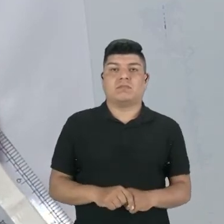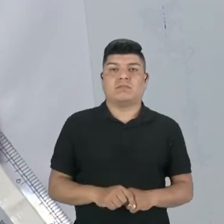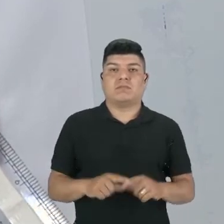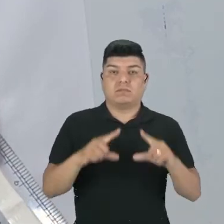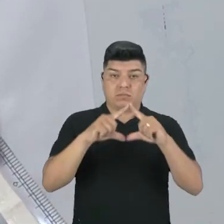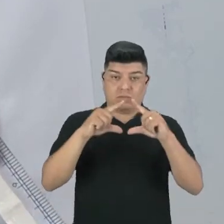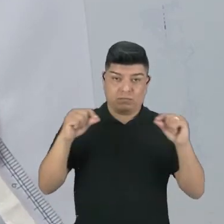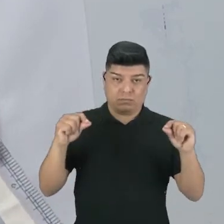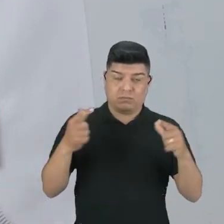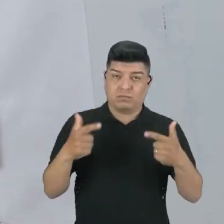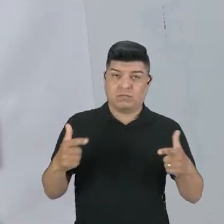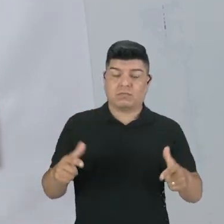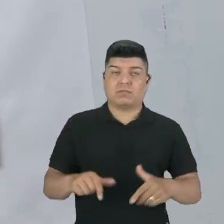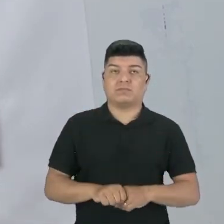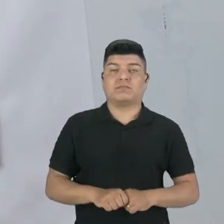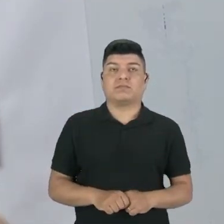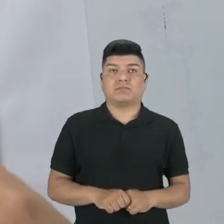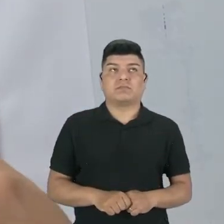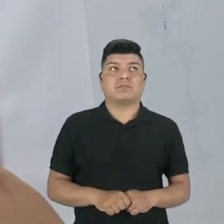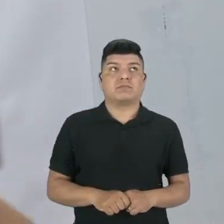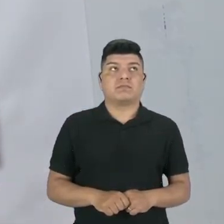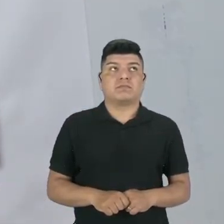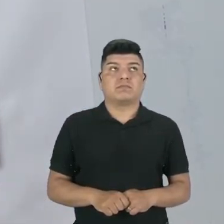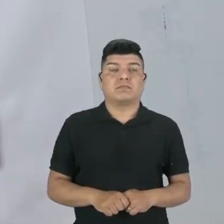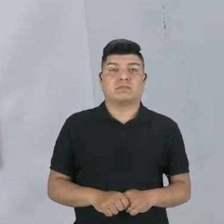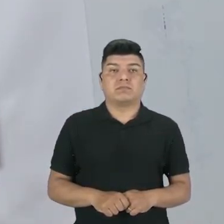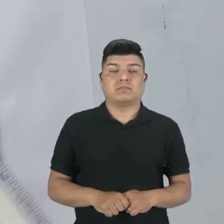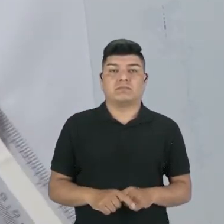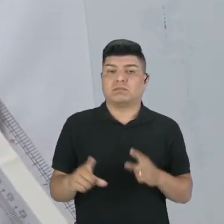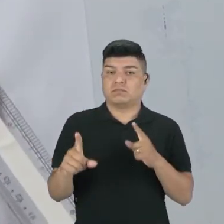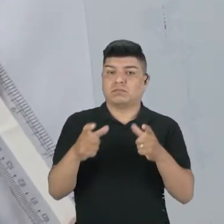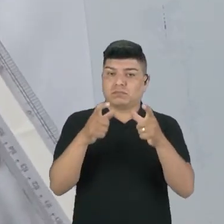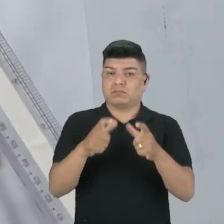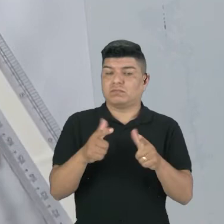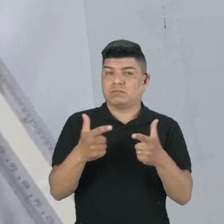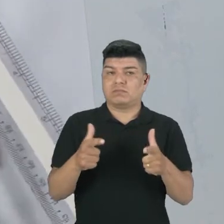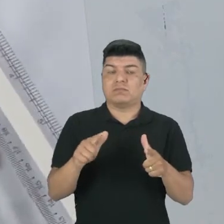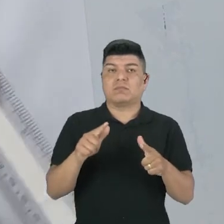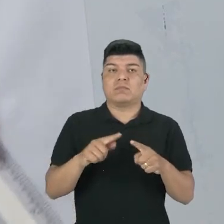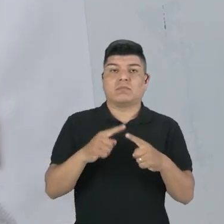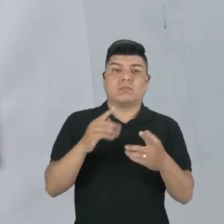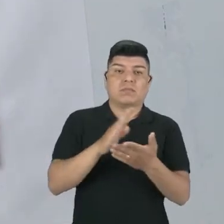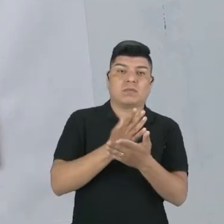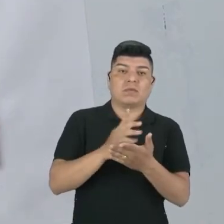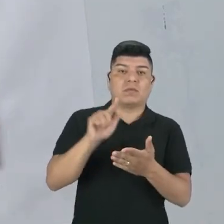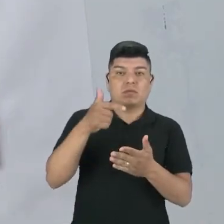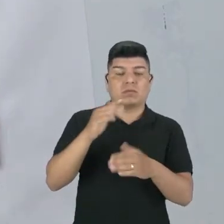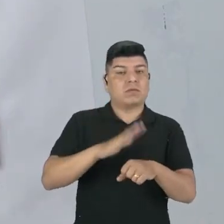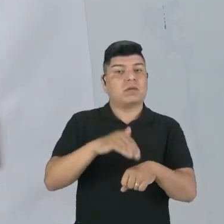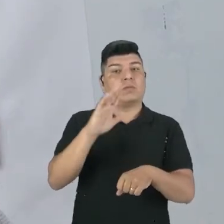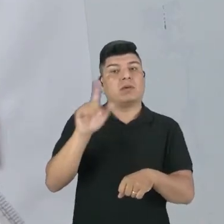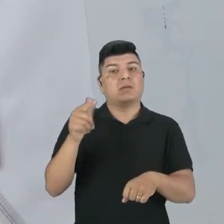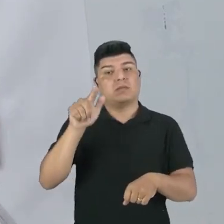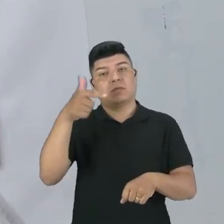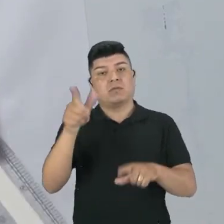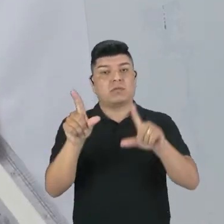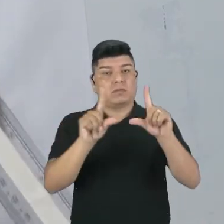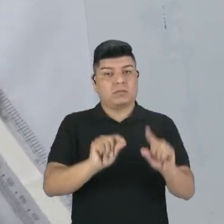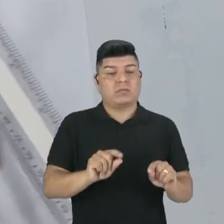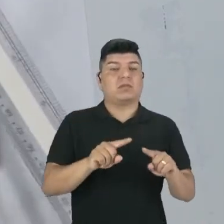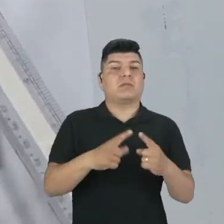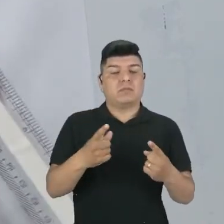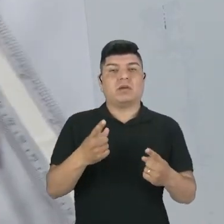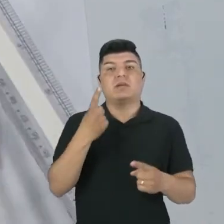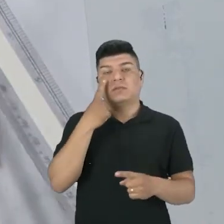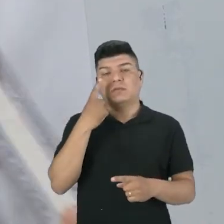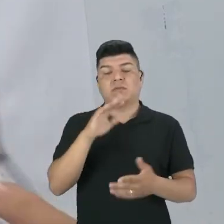você vê, ok? Então essas regiões a gente não vê nenhuma. As outras, algumas tem mais, outras menos, mas